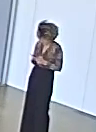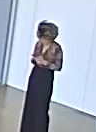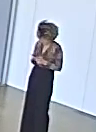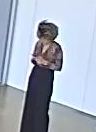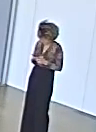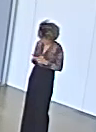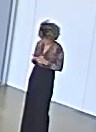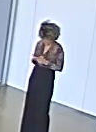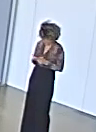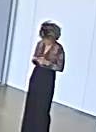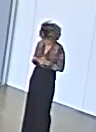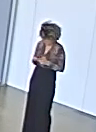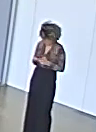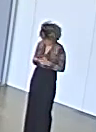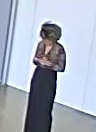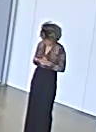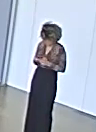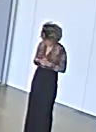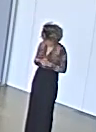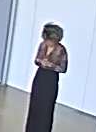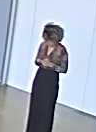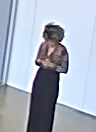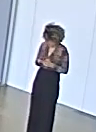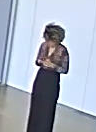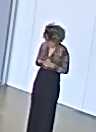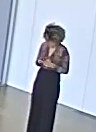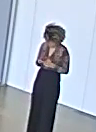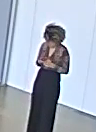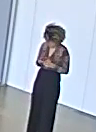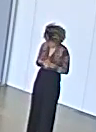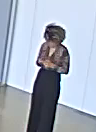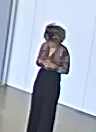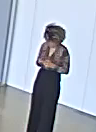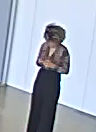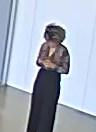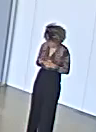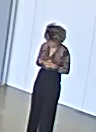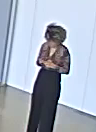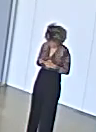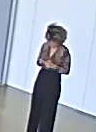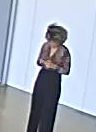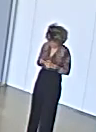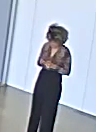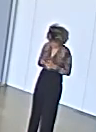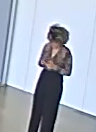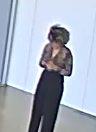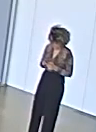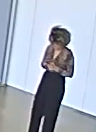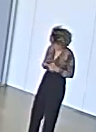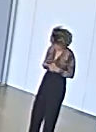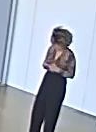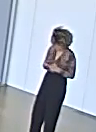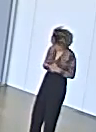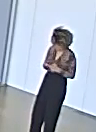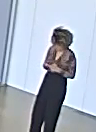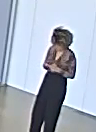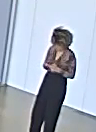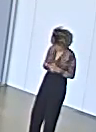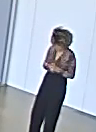Evangelho. As irmãs consagramos as nossas vidas a Deus para servir o